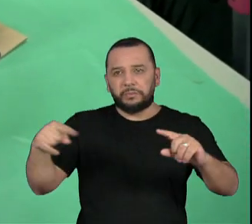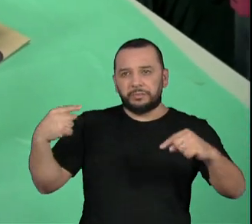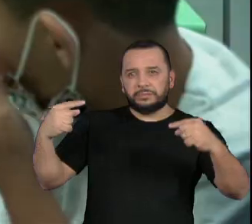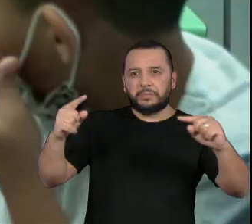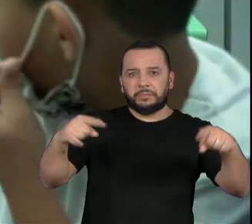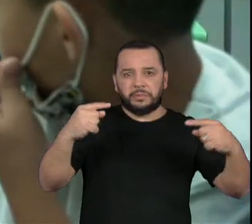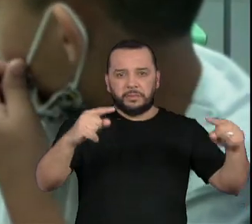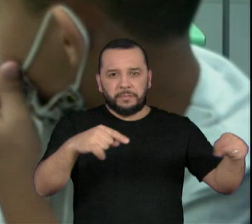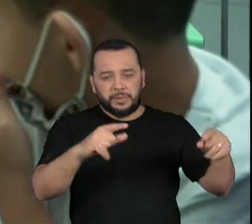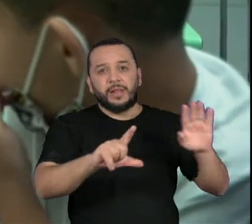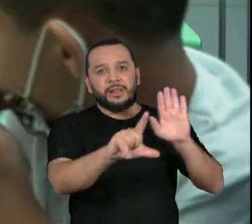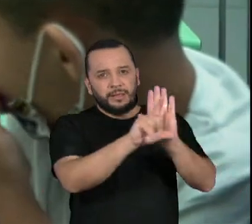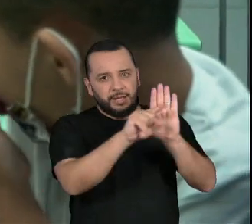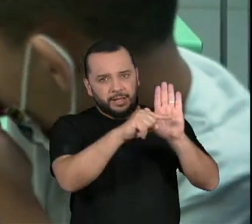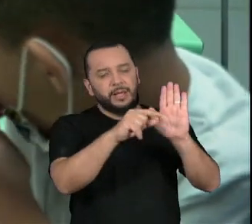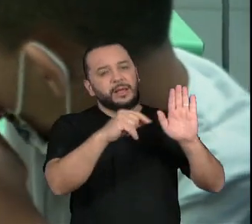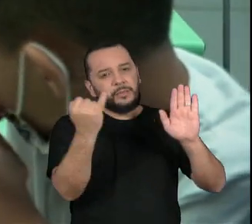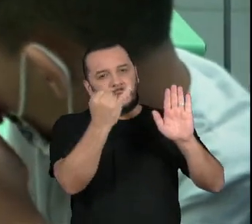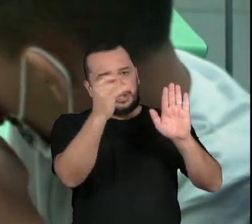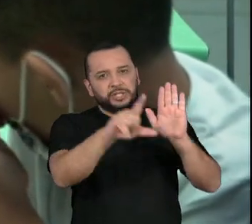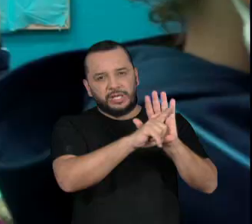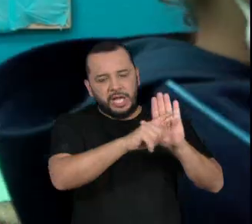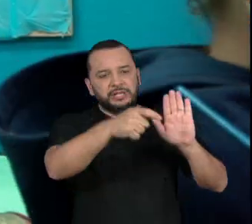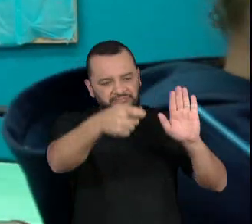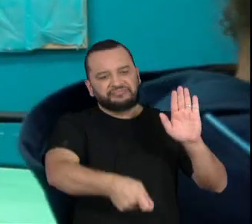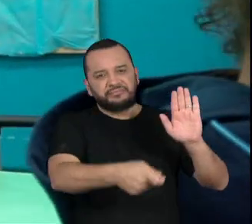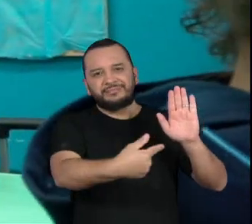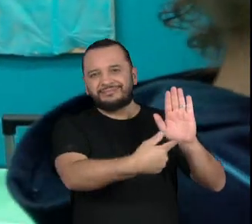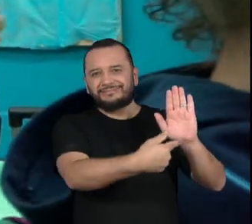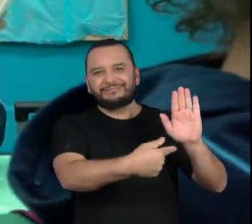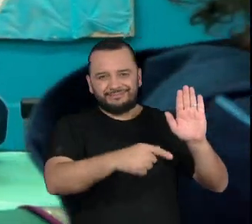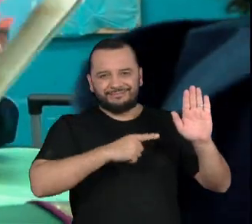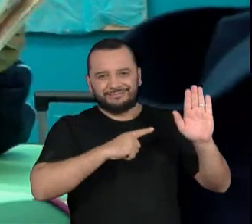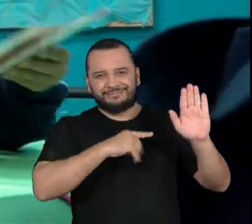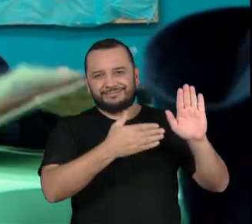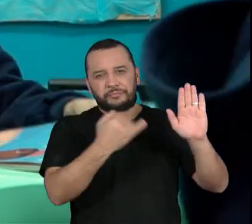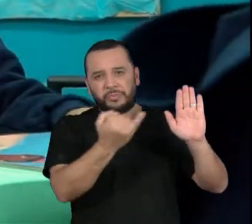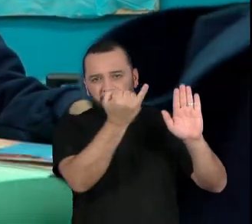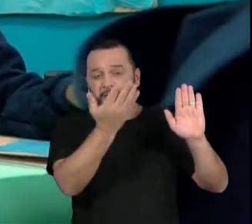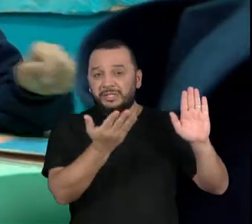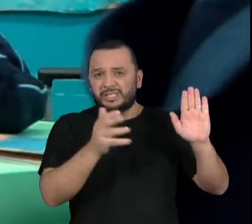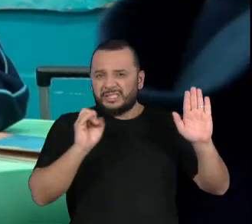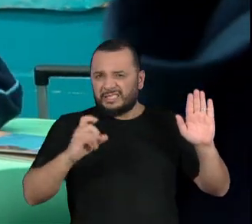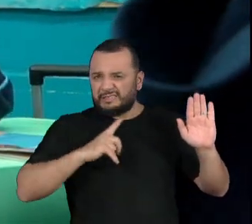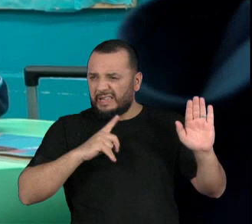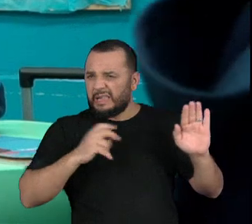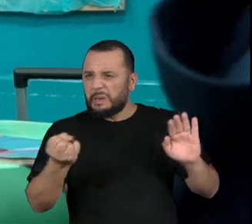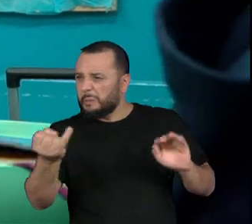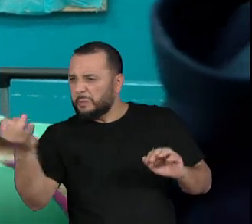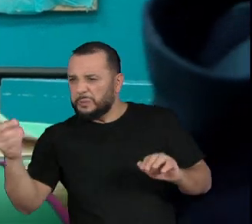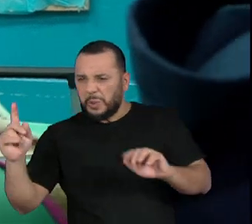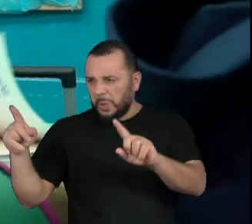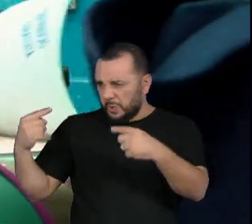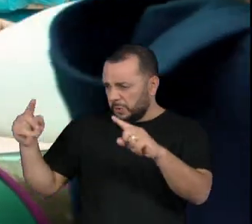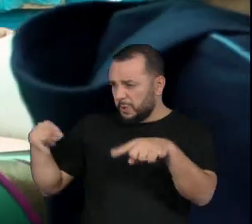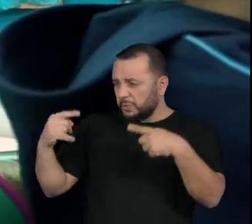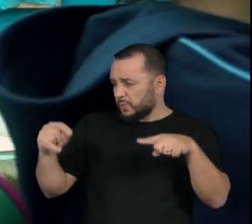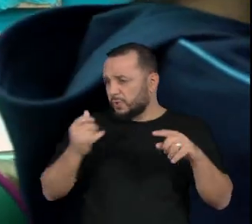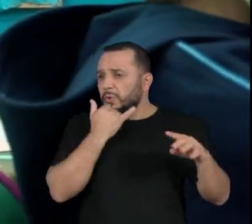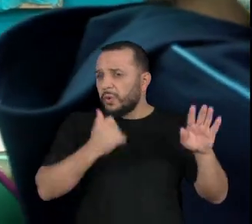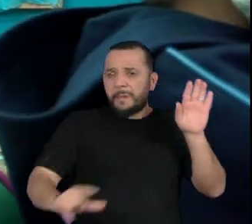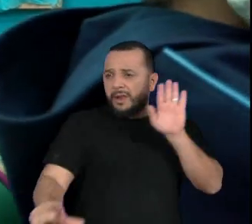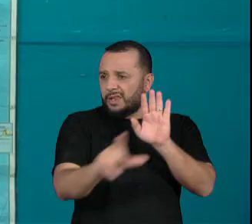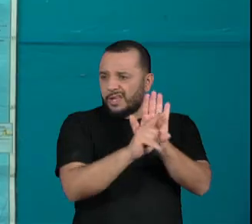tem essa importância no lugar da legitimidade, da legalidade. Ou seja, por mais que haja posições contrárias a essa